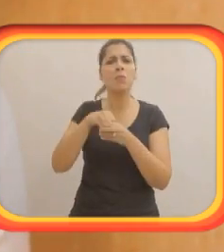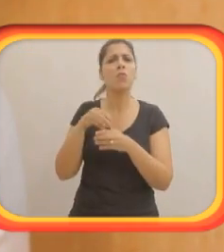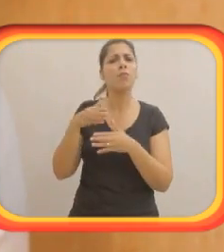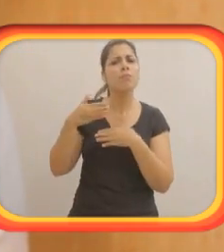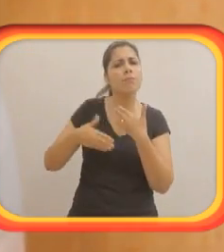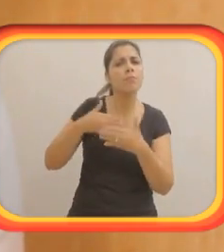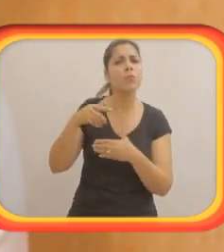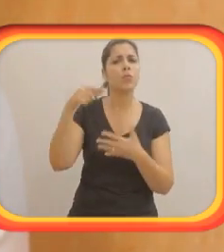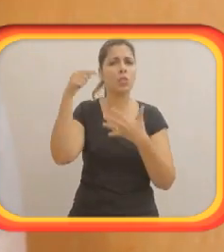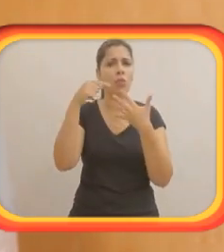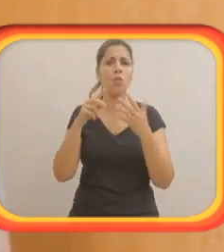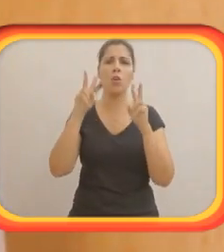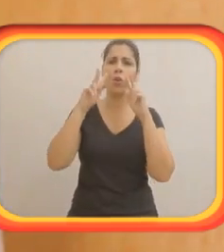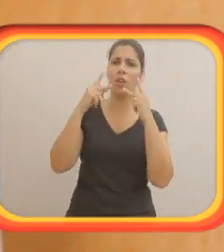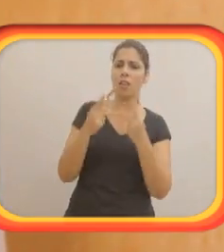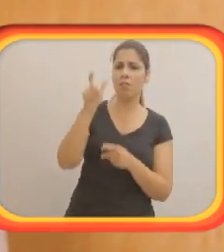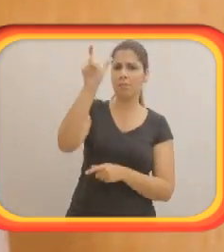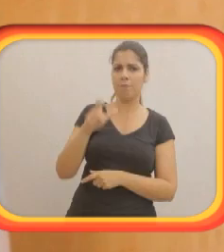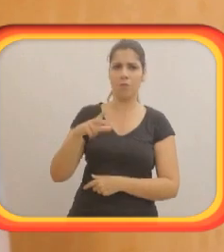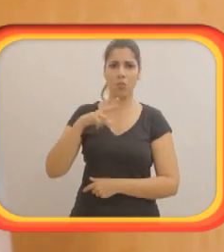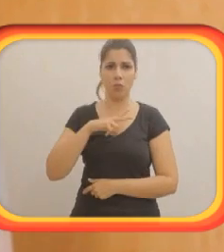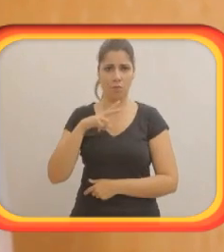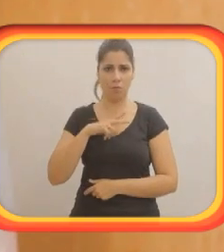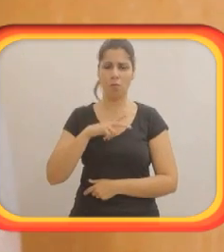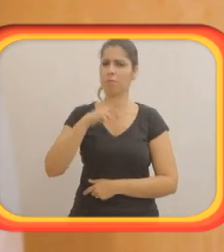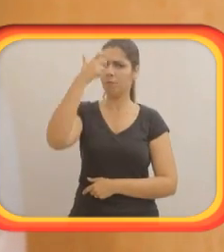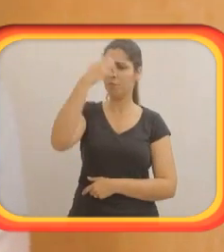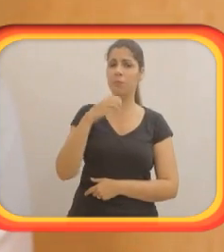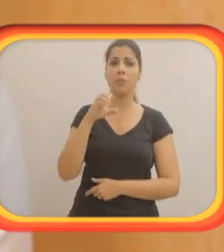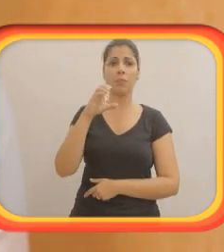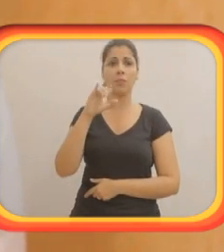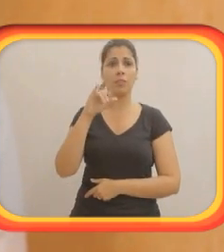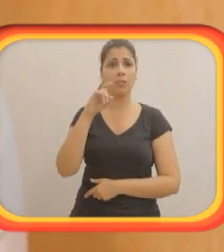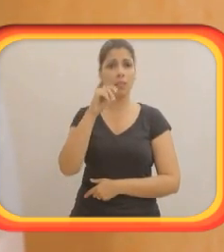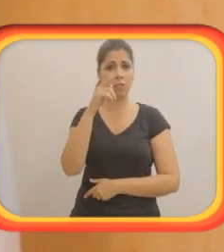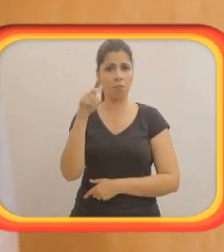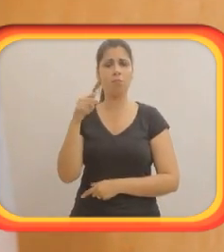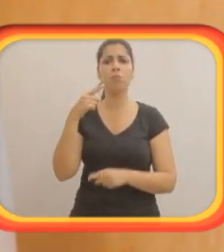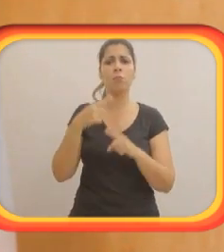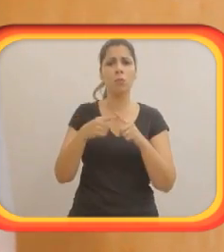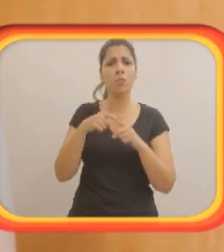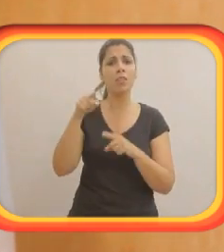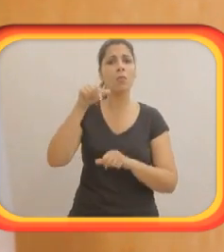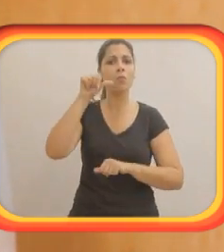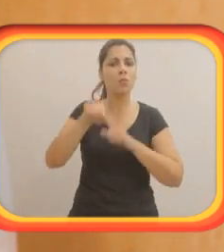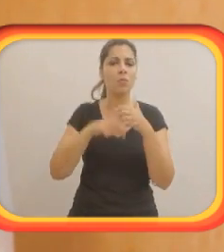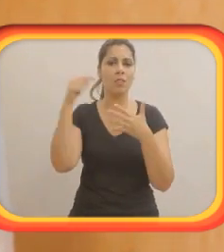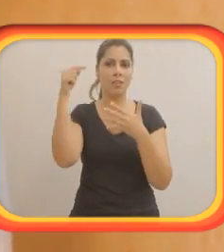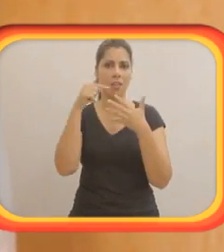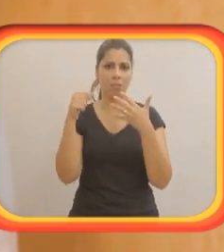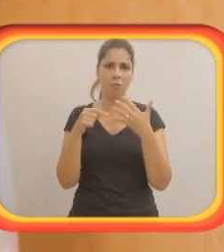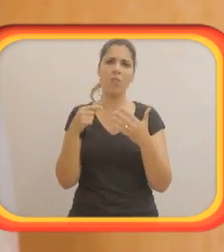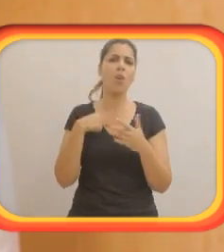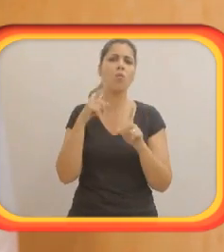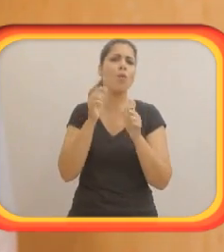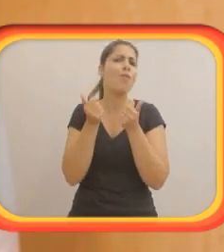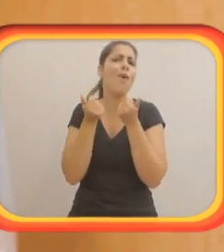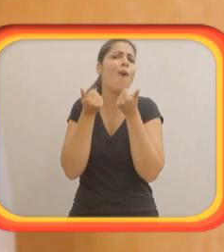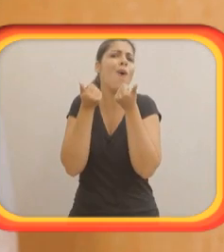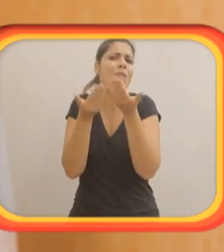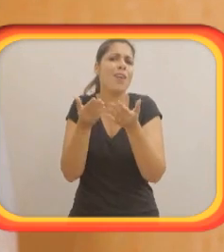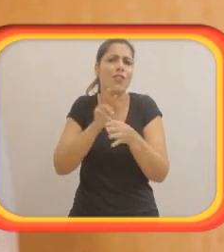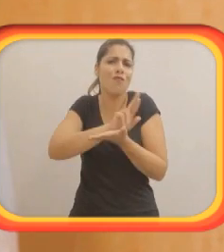com um aluno surdo, ter conhecimento de libras. Ela passa um pouco pela essa questão de eu reconhecer naquele indivíduo